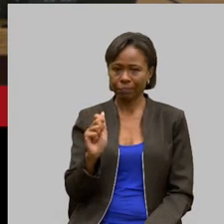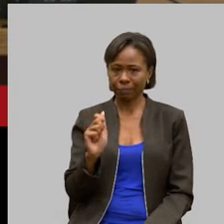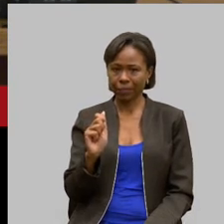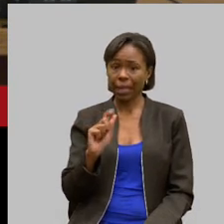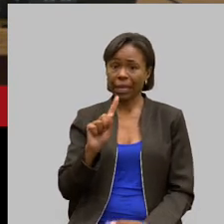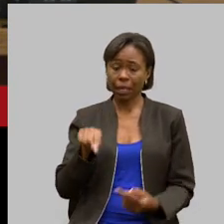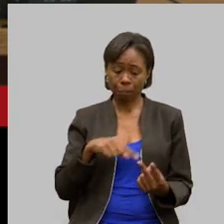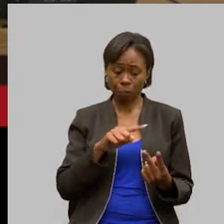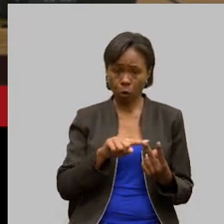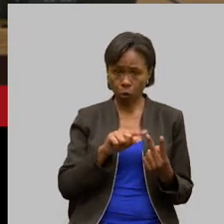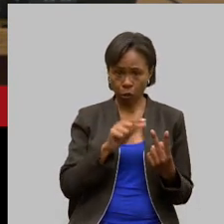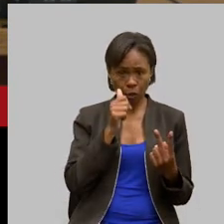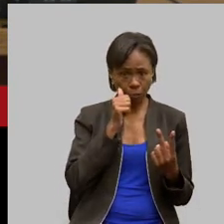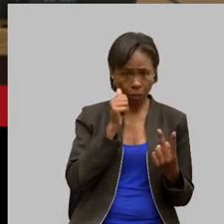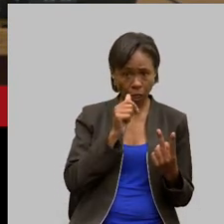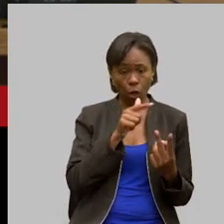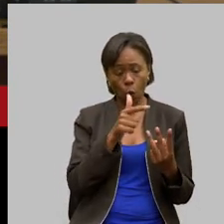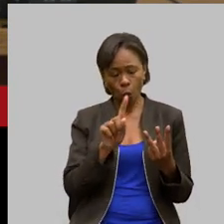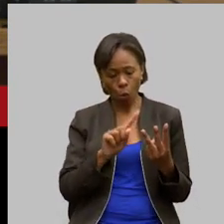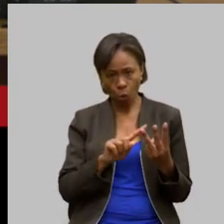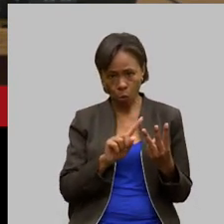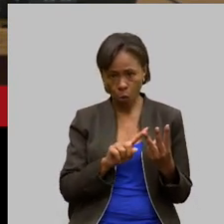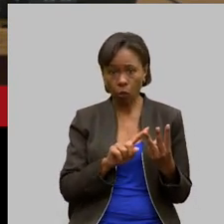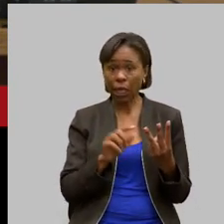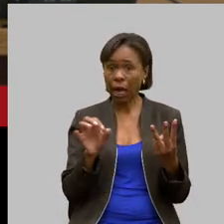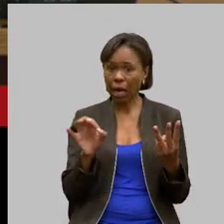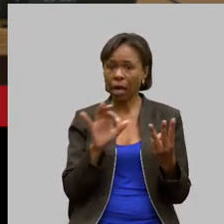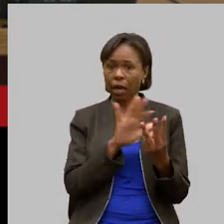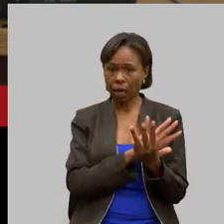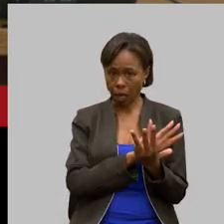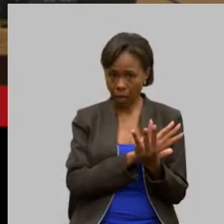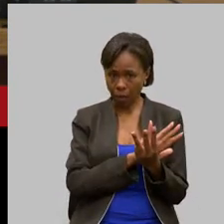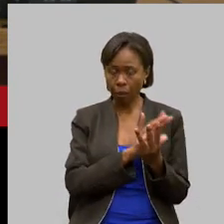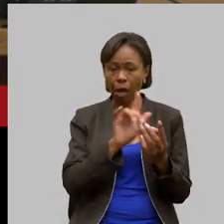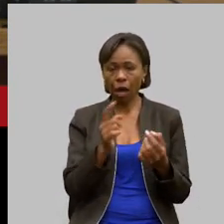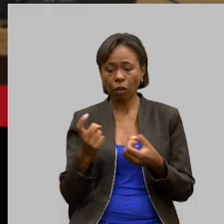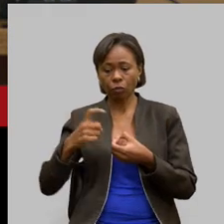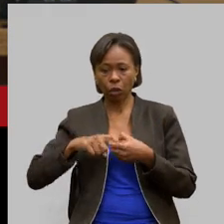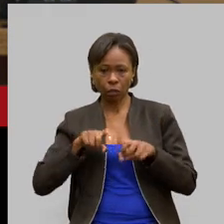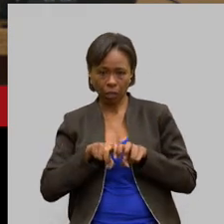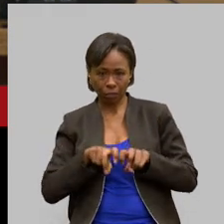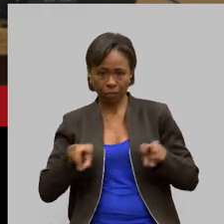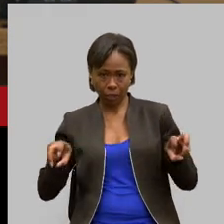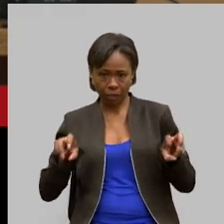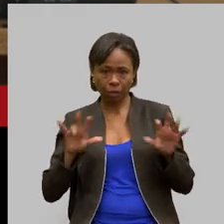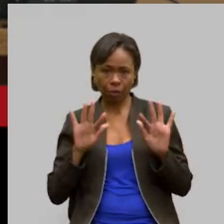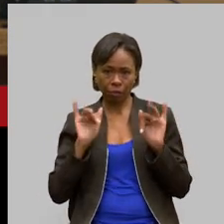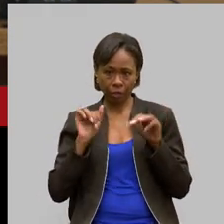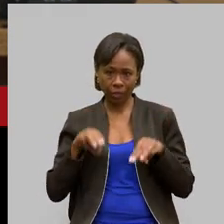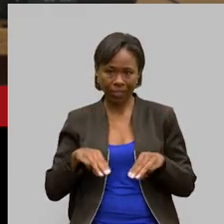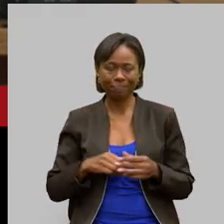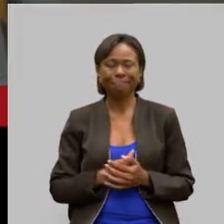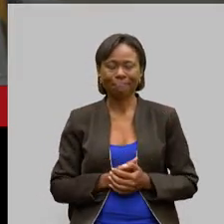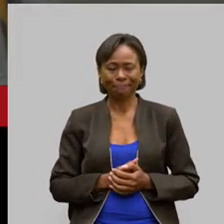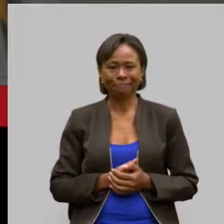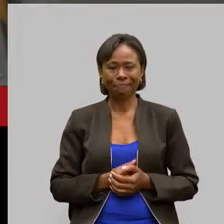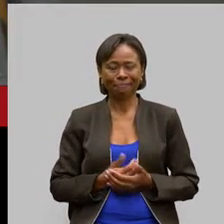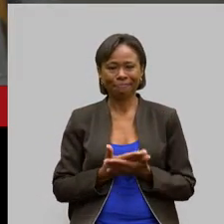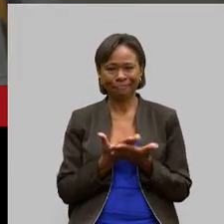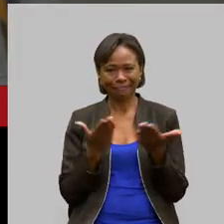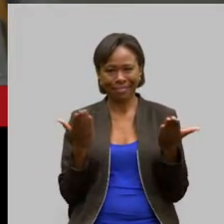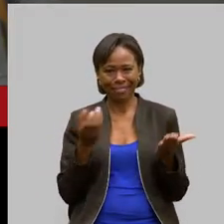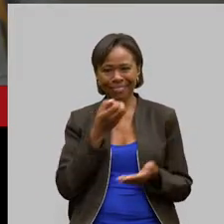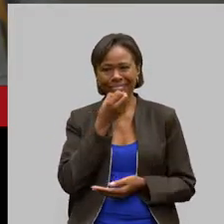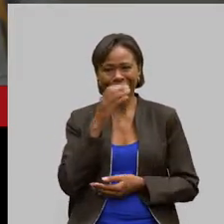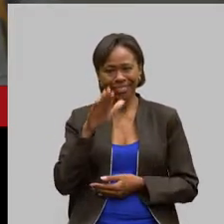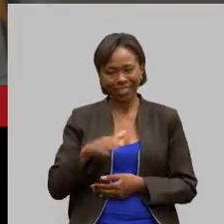encerra com a Simone Sucupira e volta pra mesa as considerações finais então boa tarde a todas as pessoas